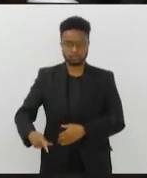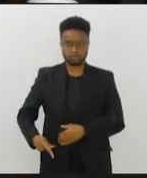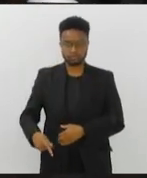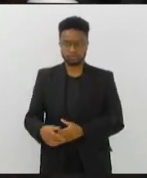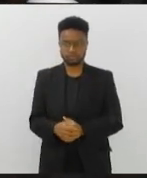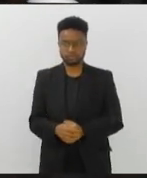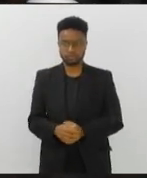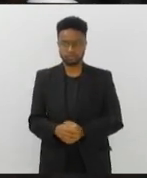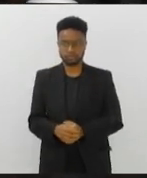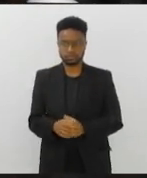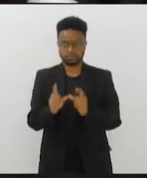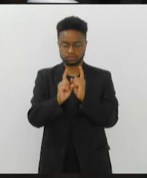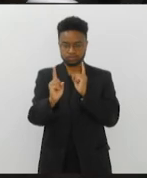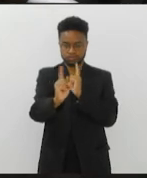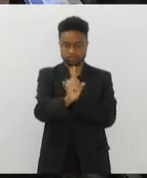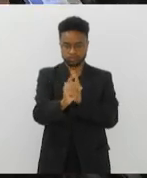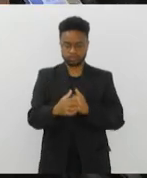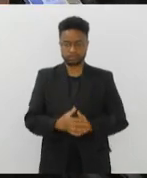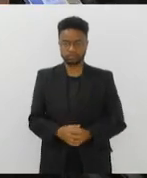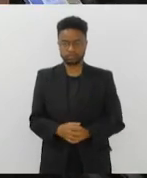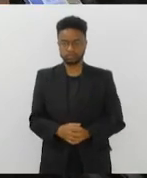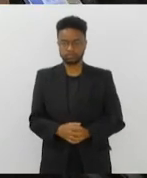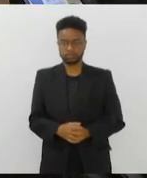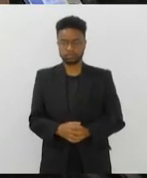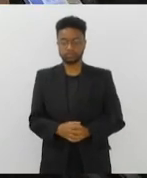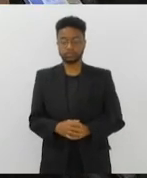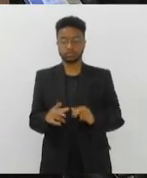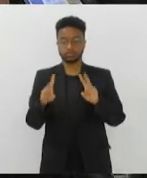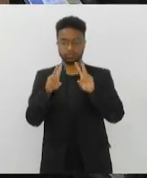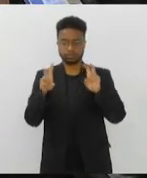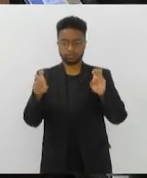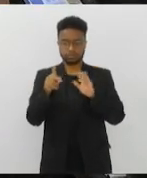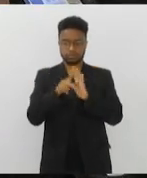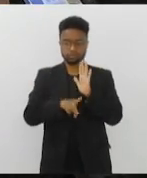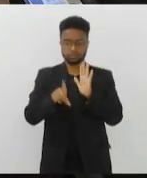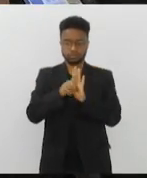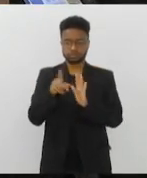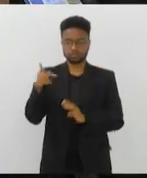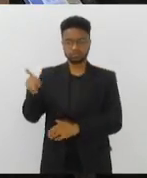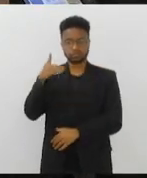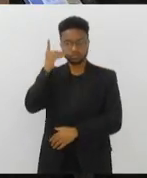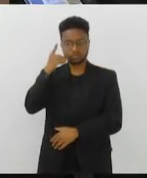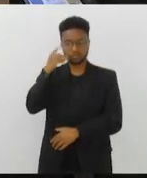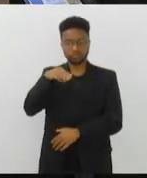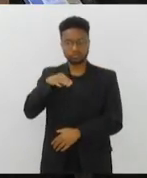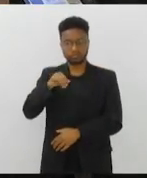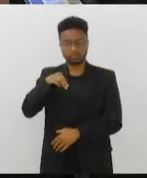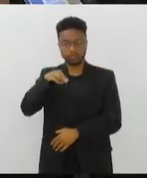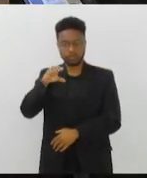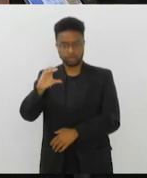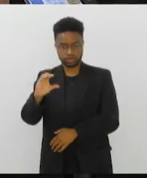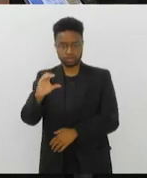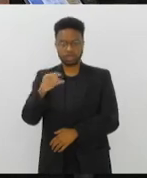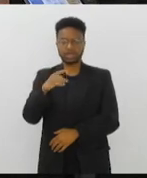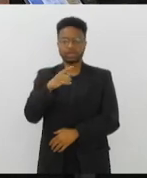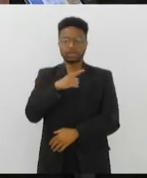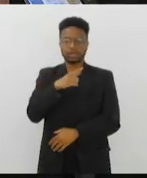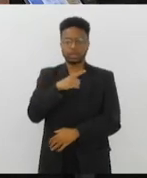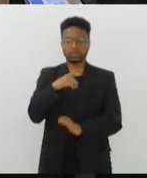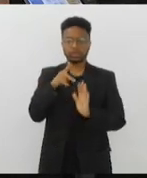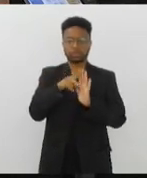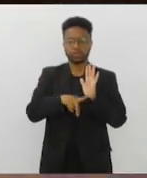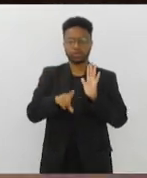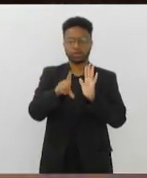Questão de ordem. Por favor. Em relação ao projeto do deputado Carlos Minck, existe um projeto de